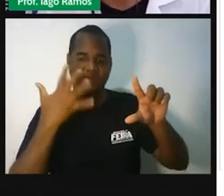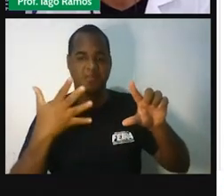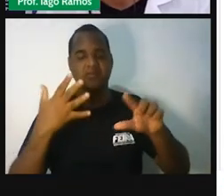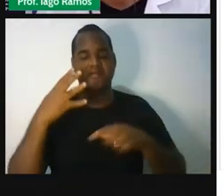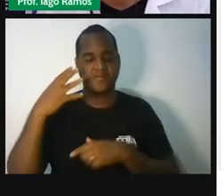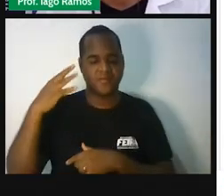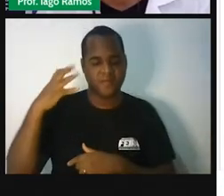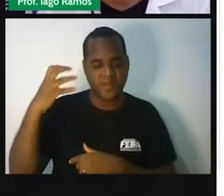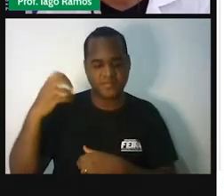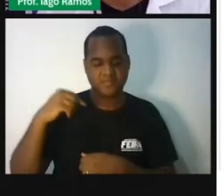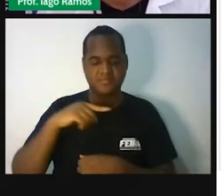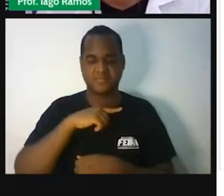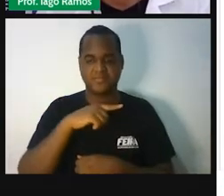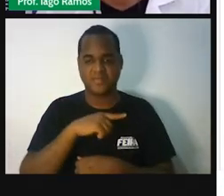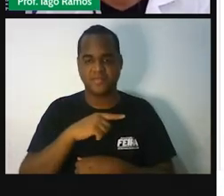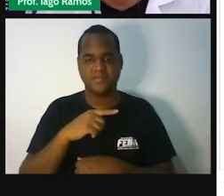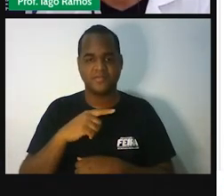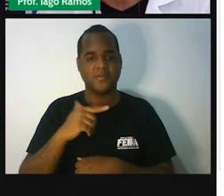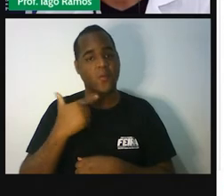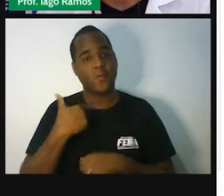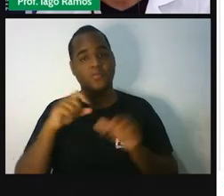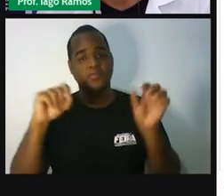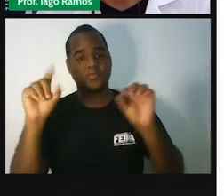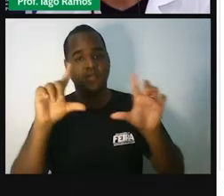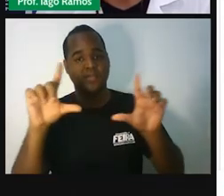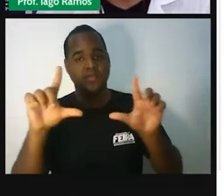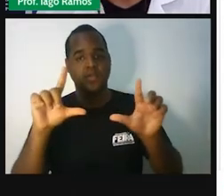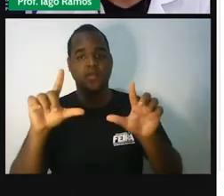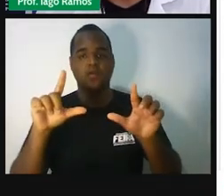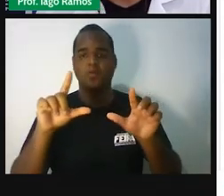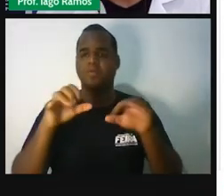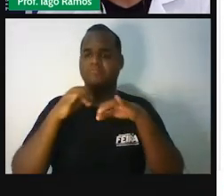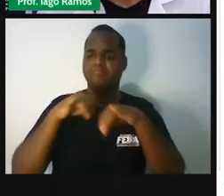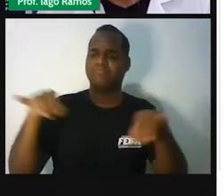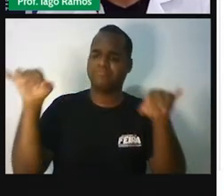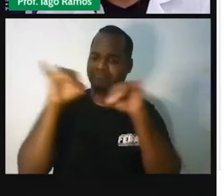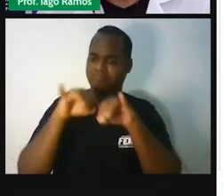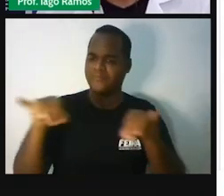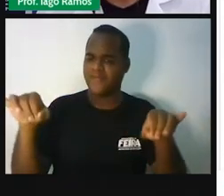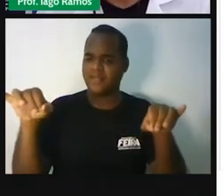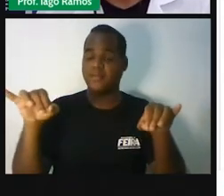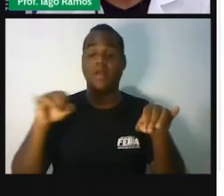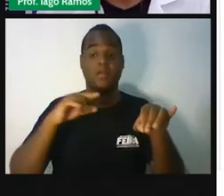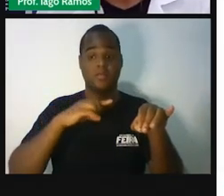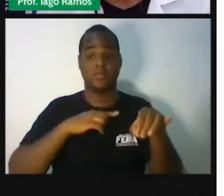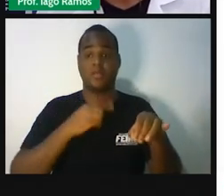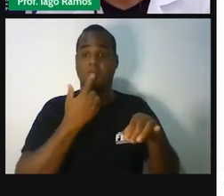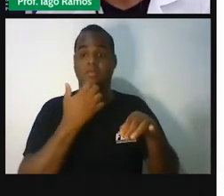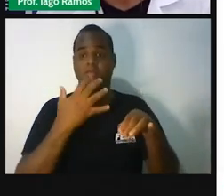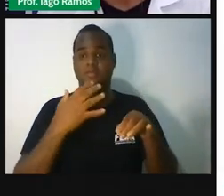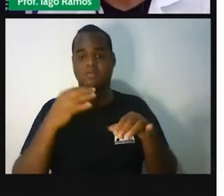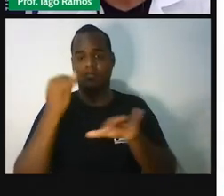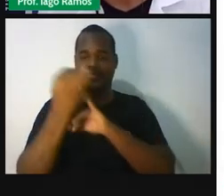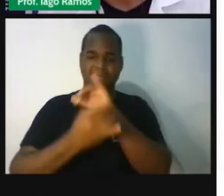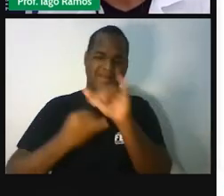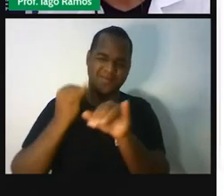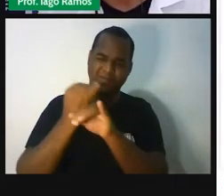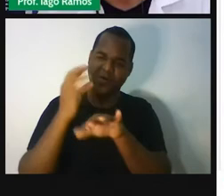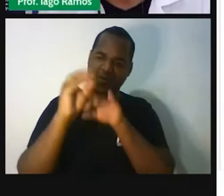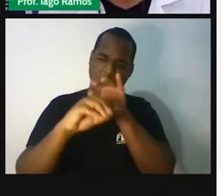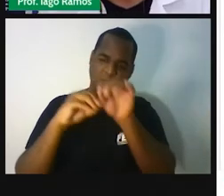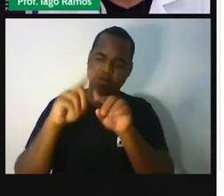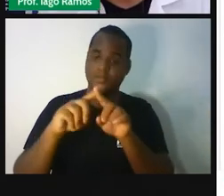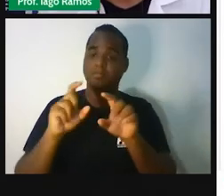rádio, na televisão ou em notícias, né? Circulando na internet sobre essa